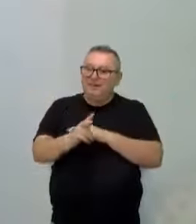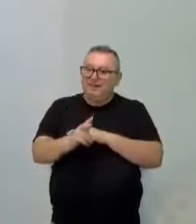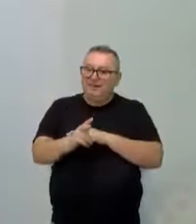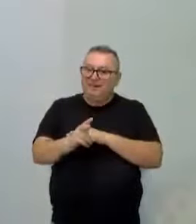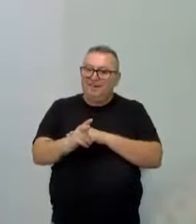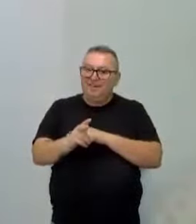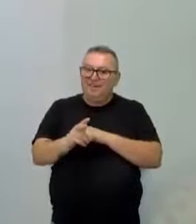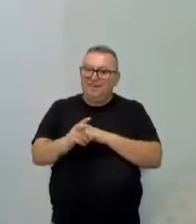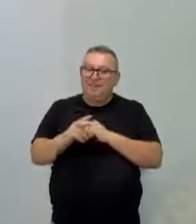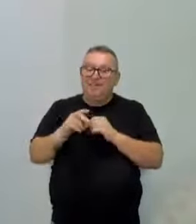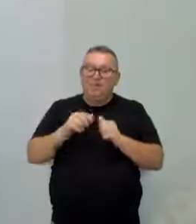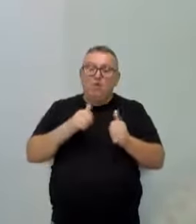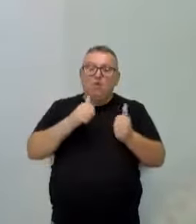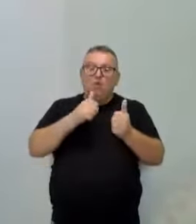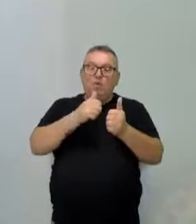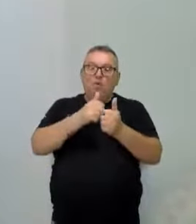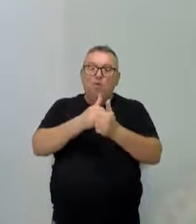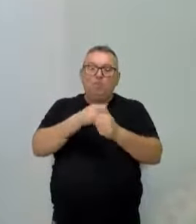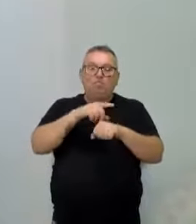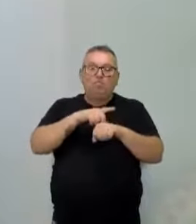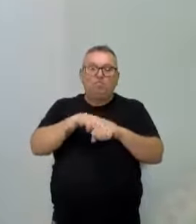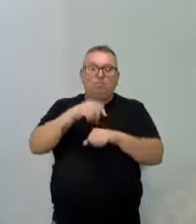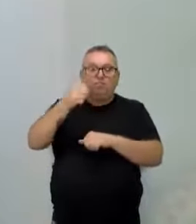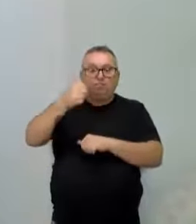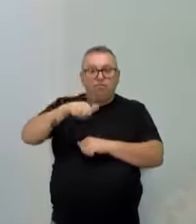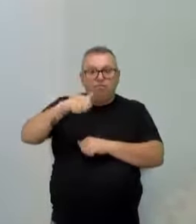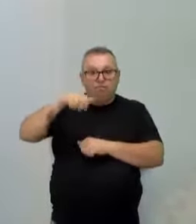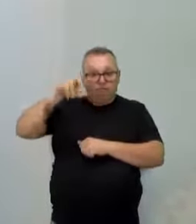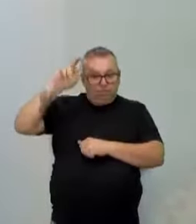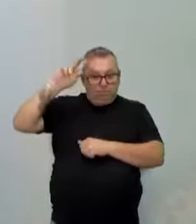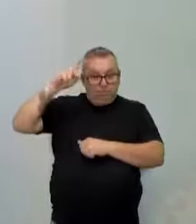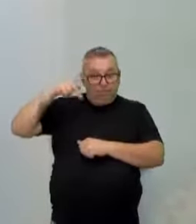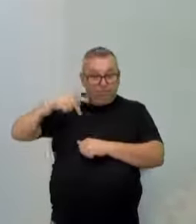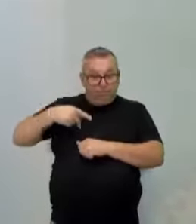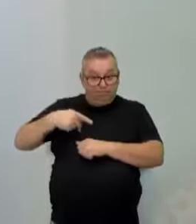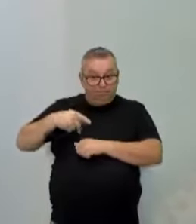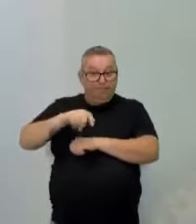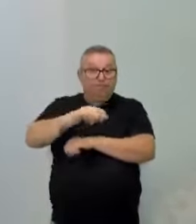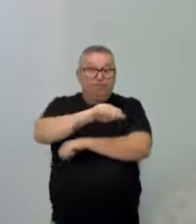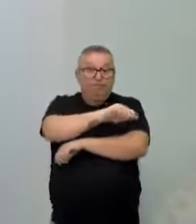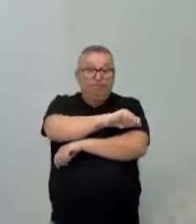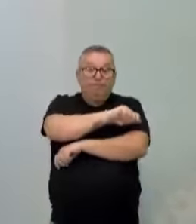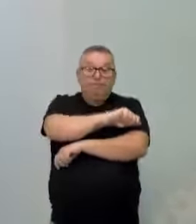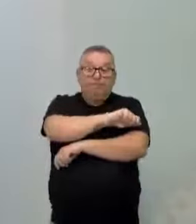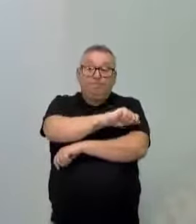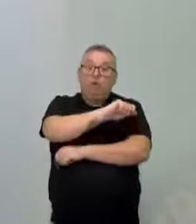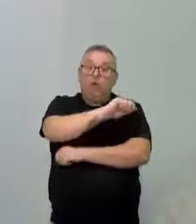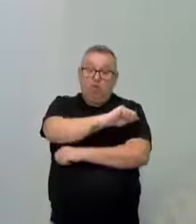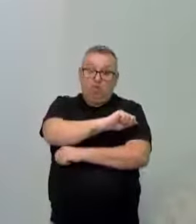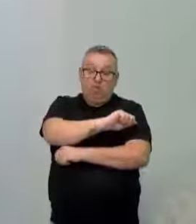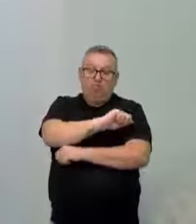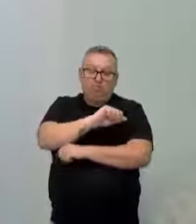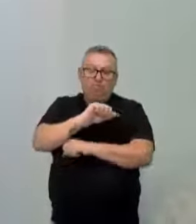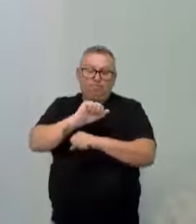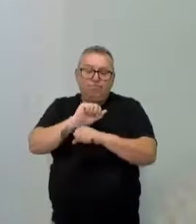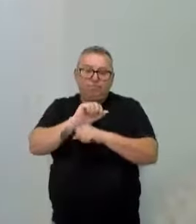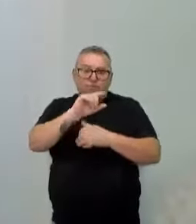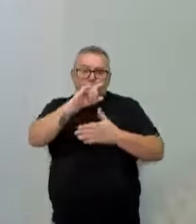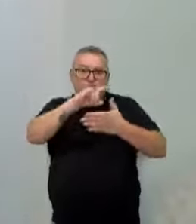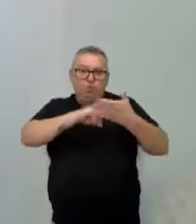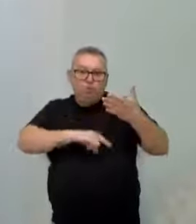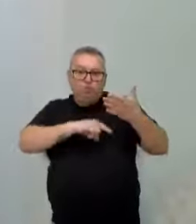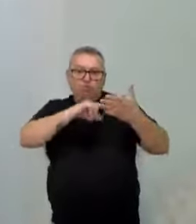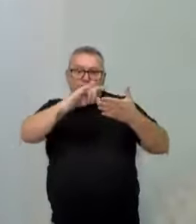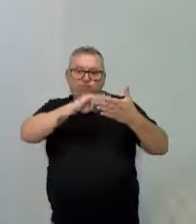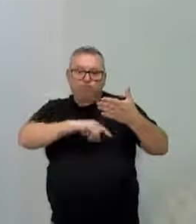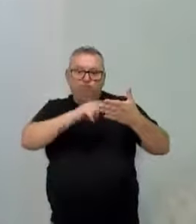fazia um encontro próximo ao momento de uma autoavaliação dos estudantes, que é o momento em que eles param, fazem o preenchimento das